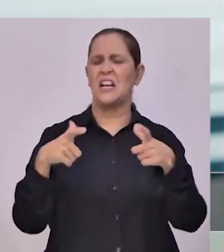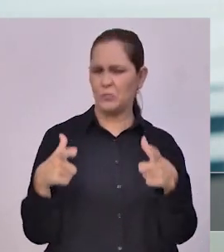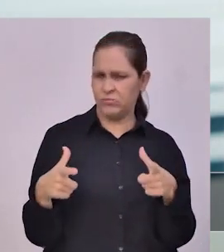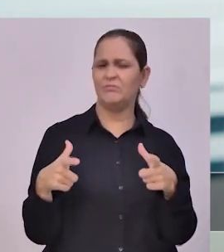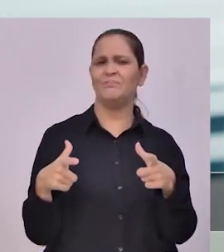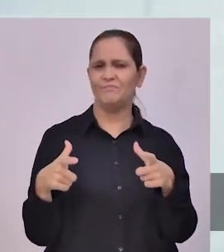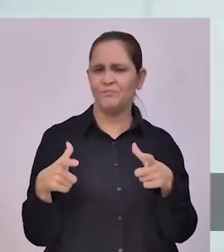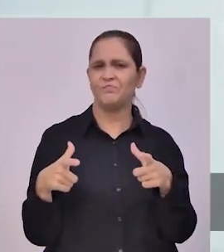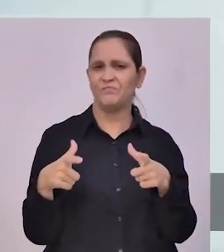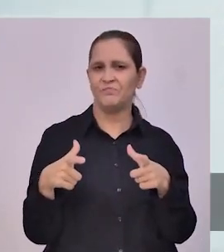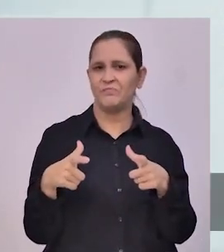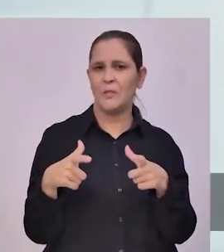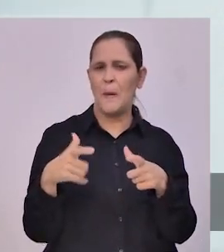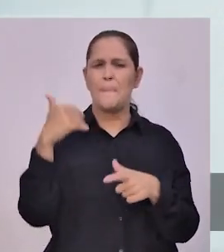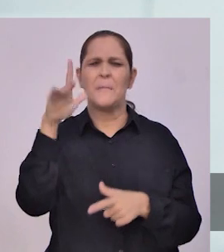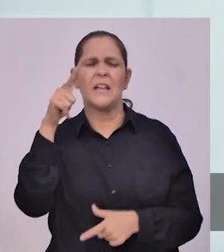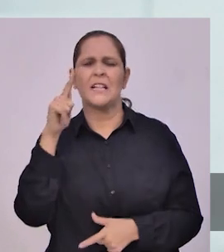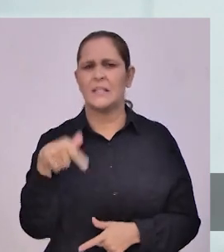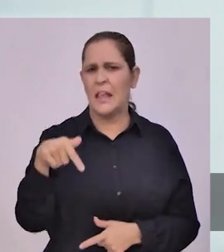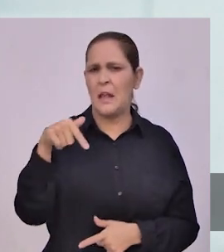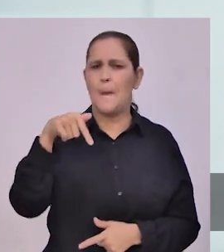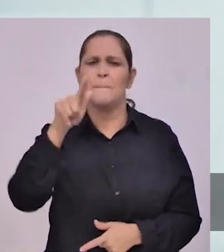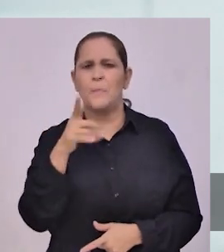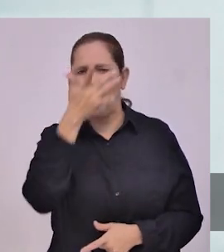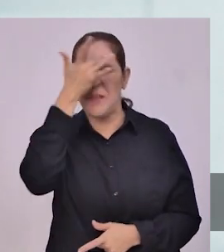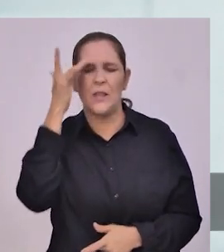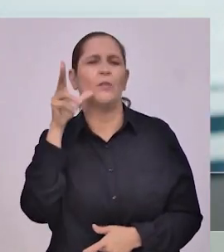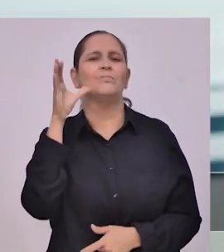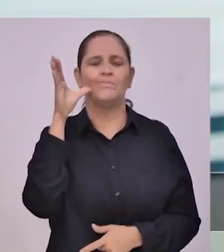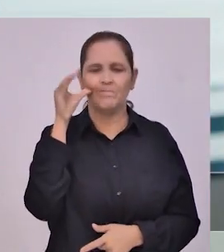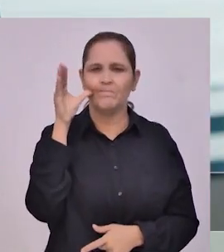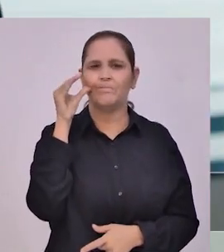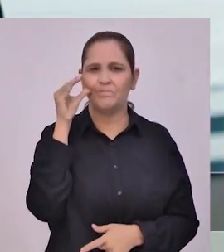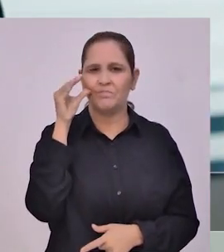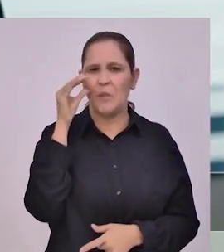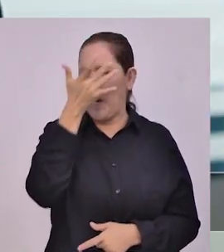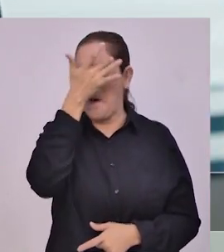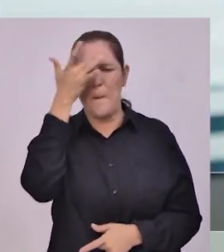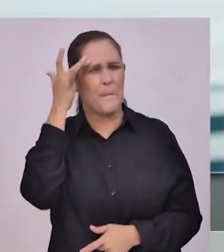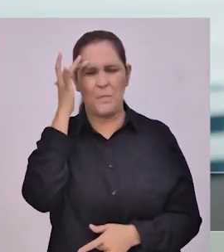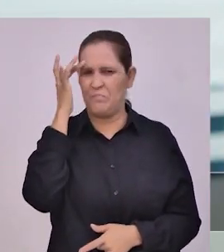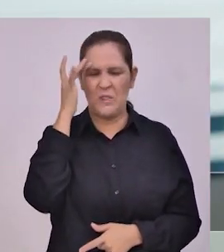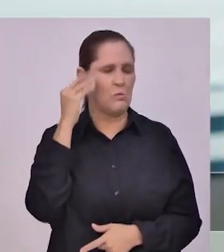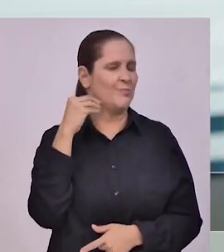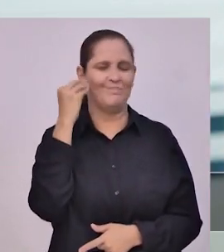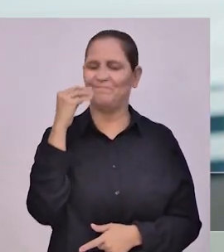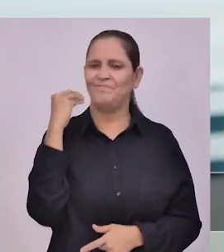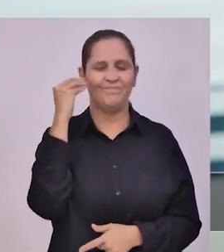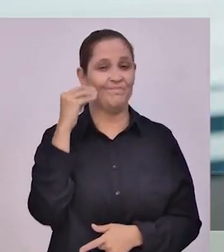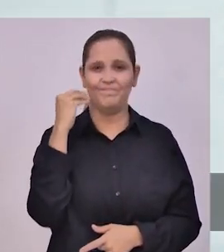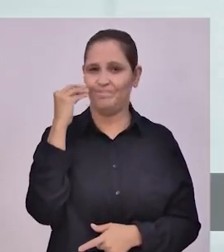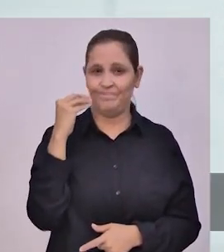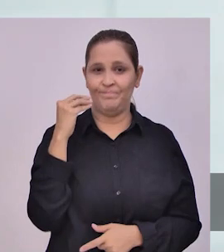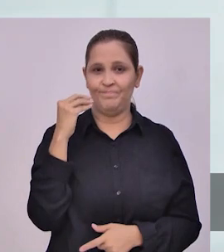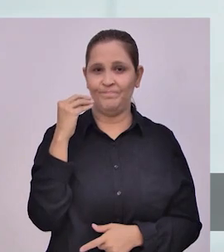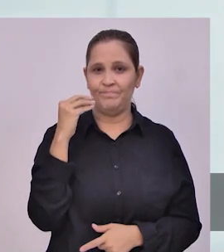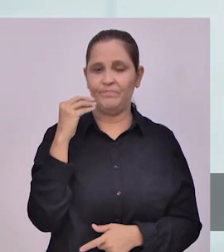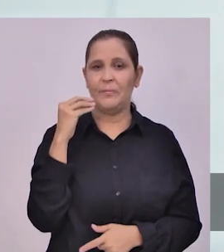empresa da cidade. São mais de 7 mil servidores. Não é algo para alguém sem experiência de gestão.